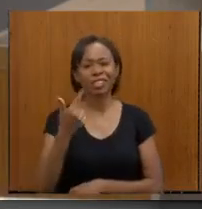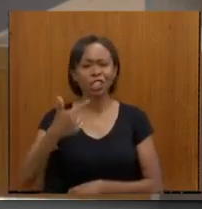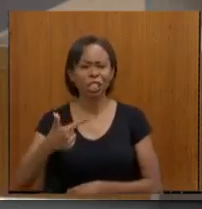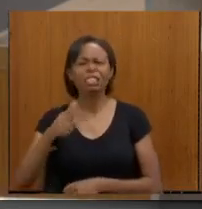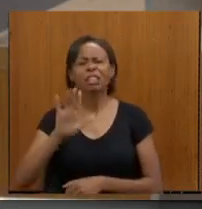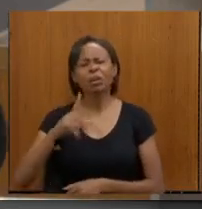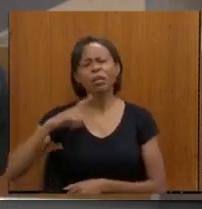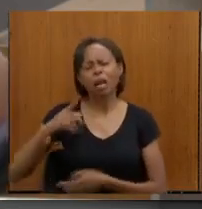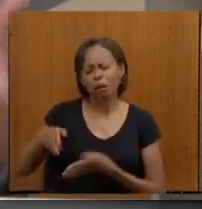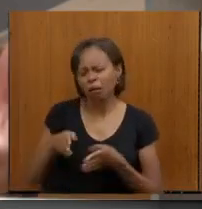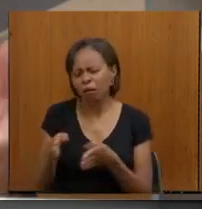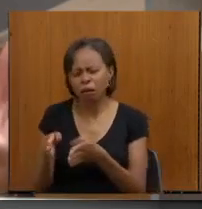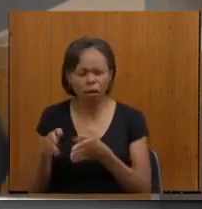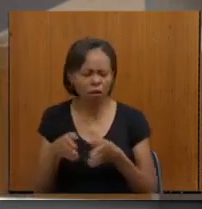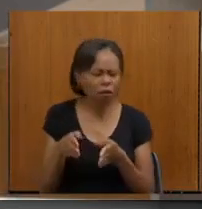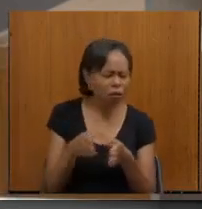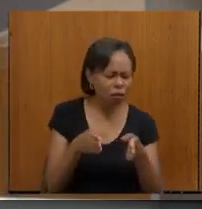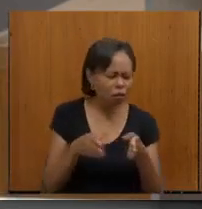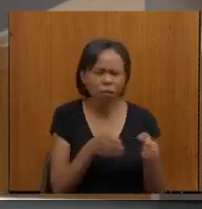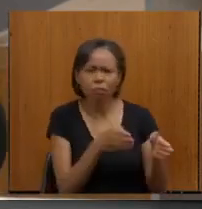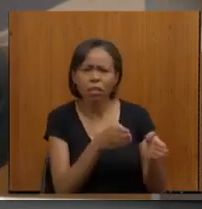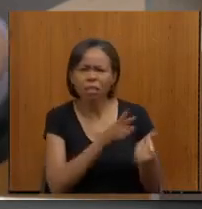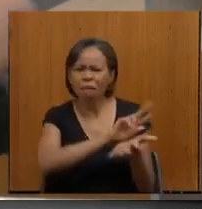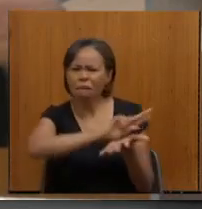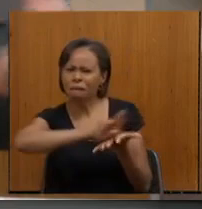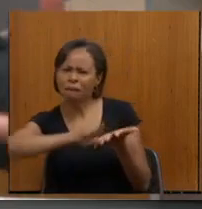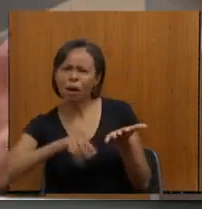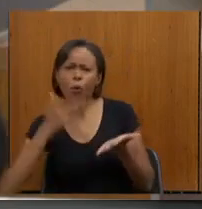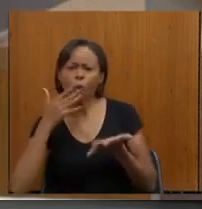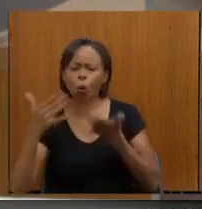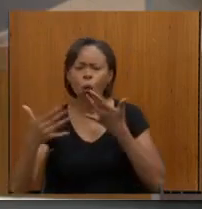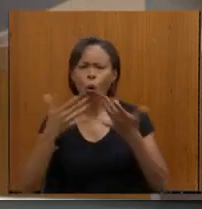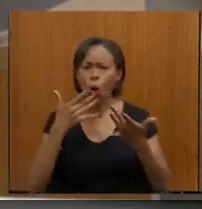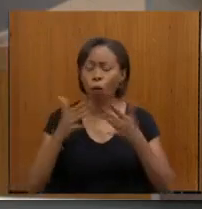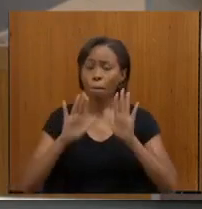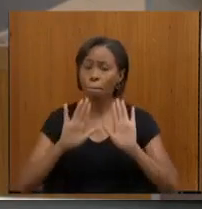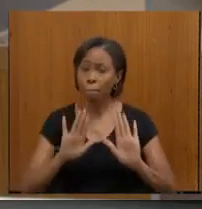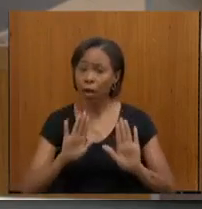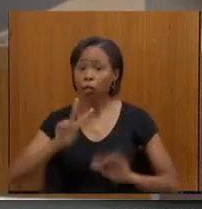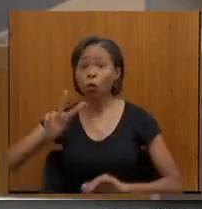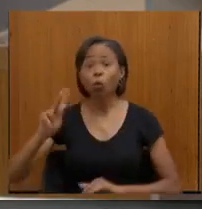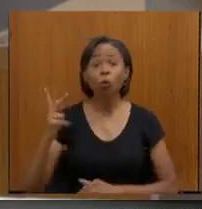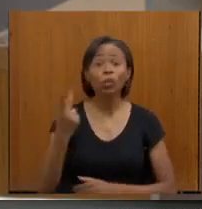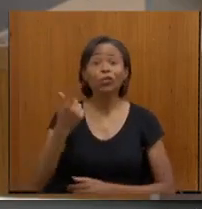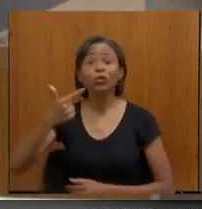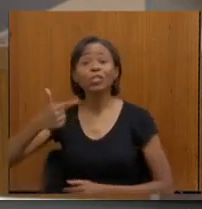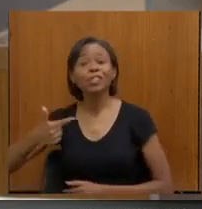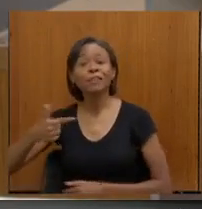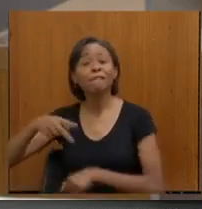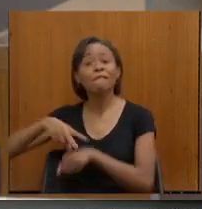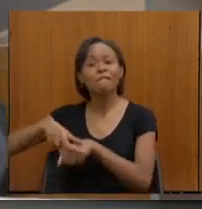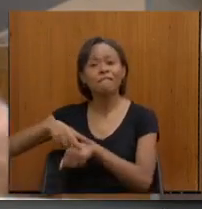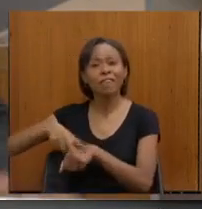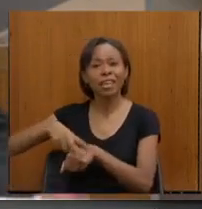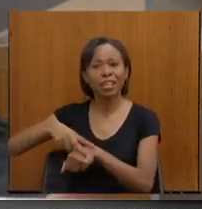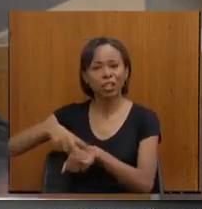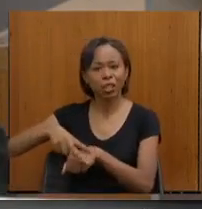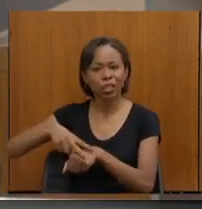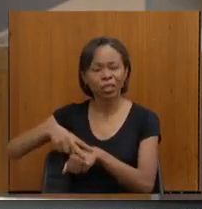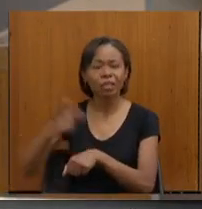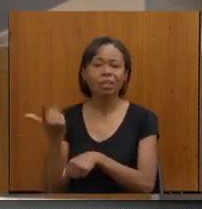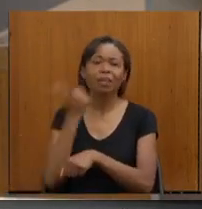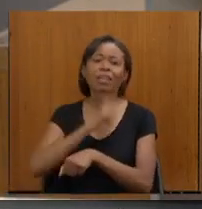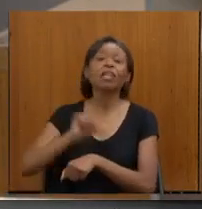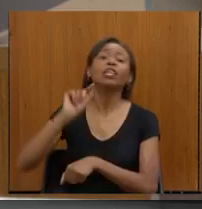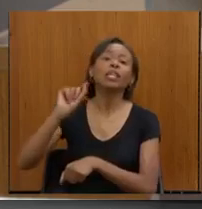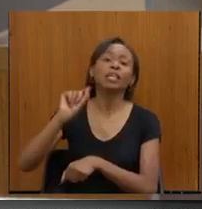cores convencionou-se dizer que o hidrogênio verde é aquele conseguido a partir de fontes renováveis como a